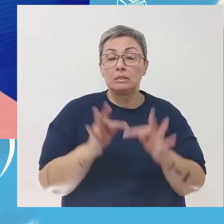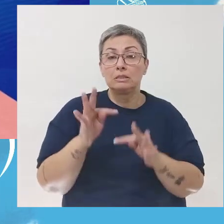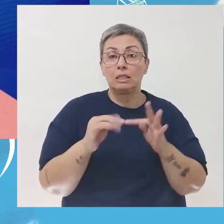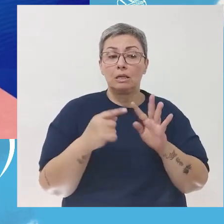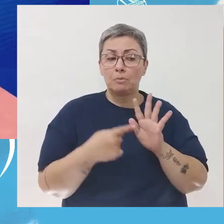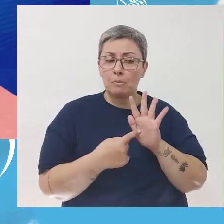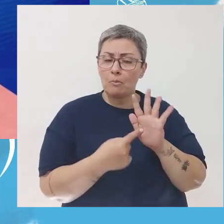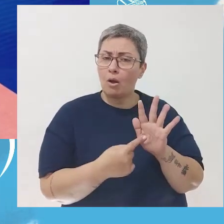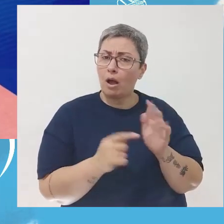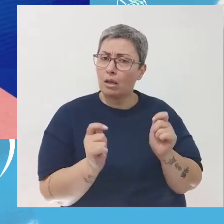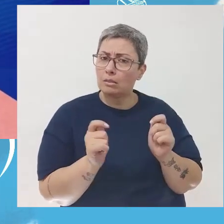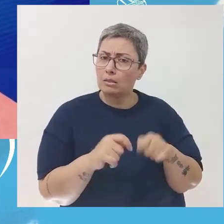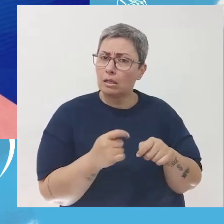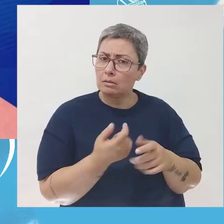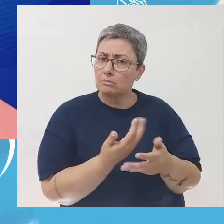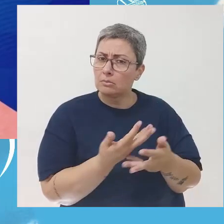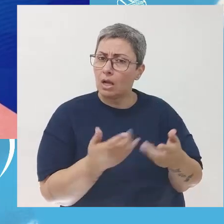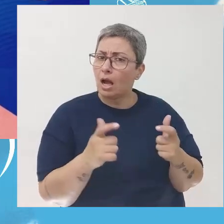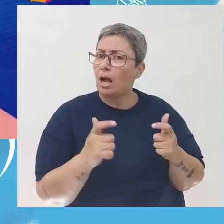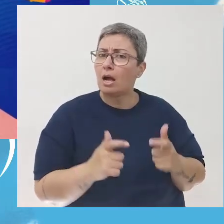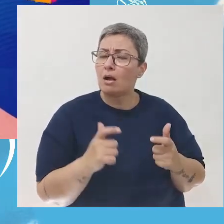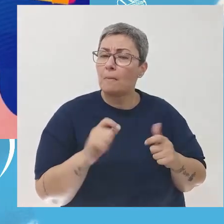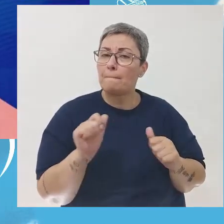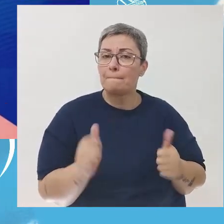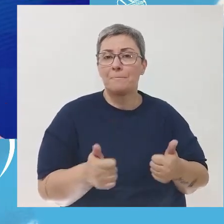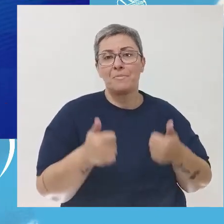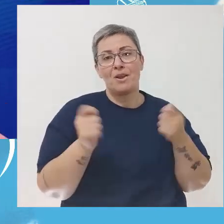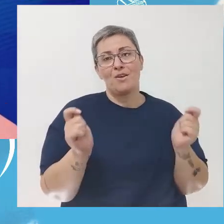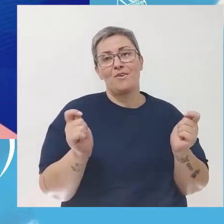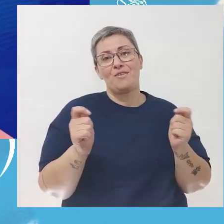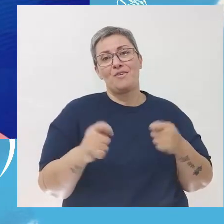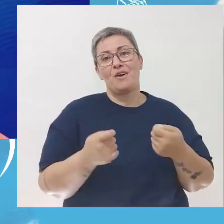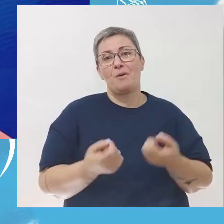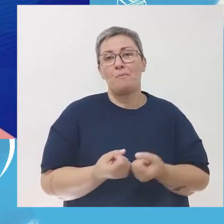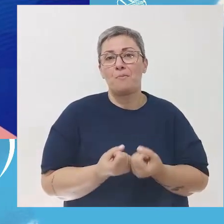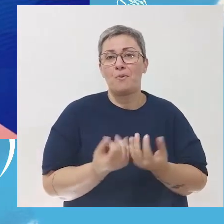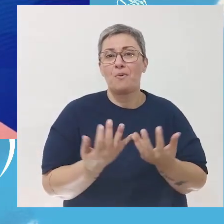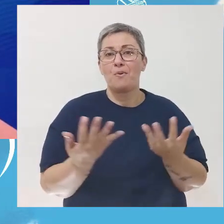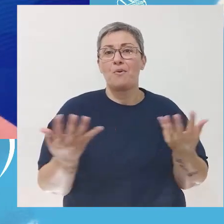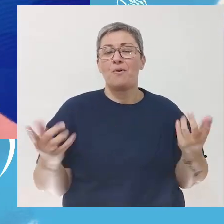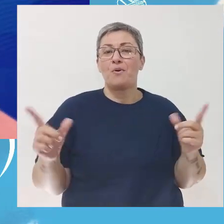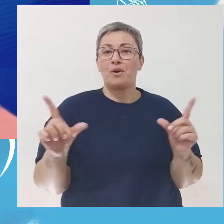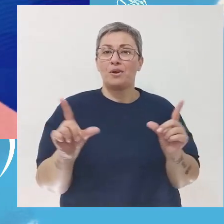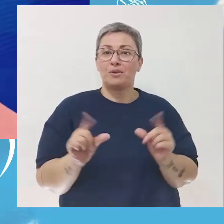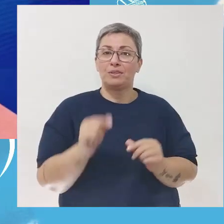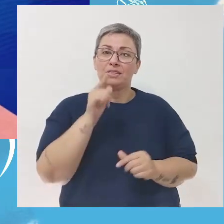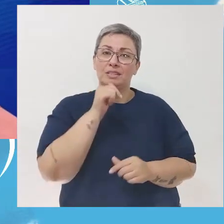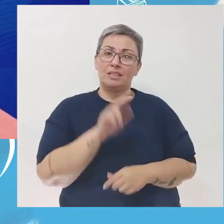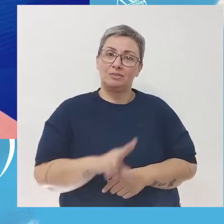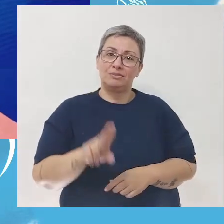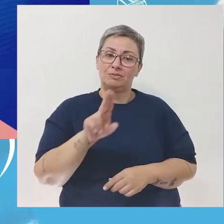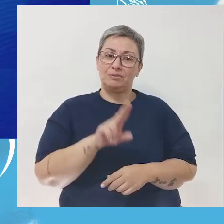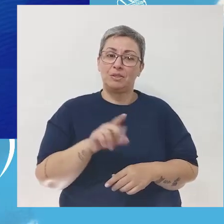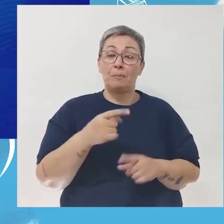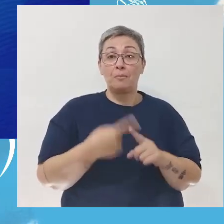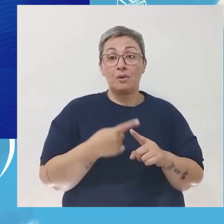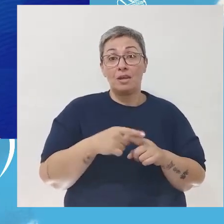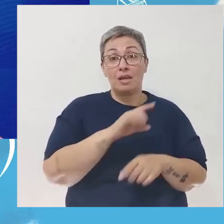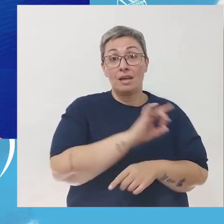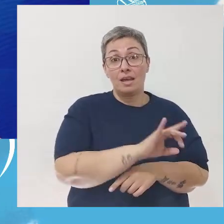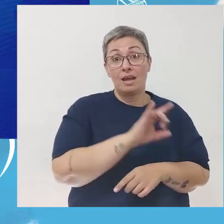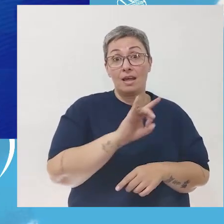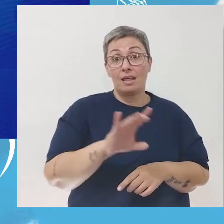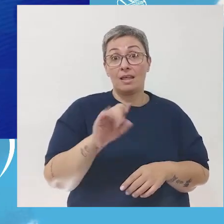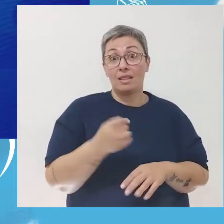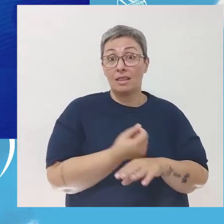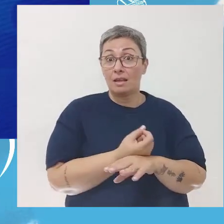para indicar a necessidade de irrigação melhora a eficiência de produção e a redução da quantidade de água utilizada, pois cada tipo